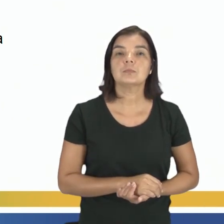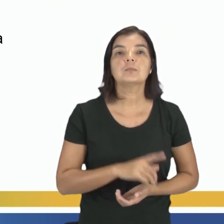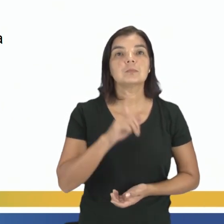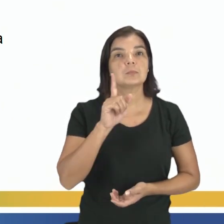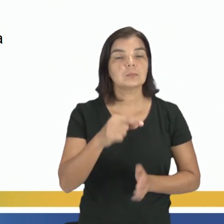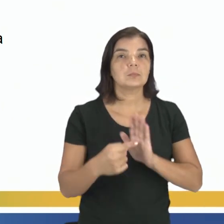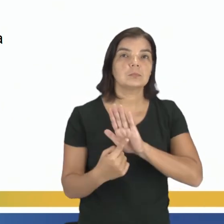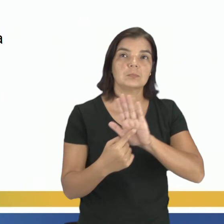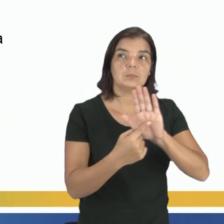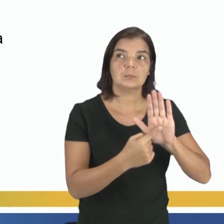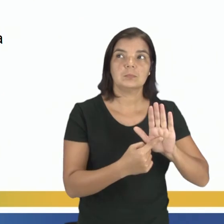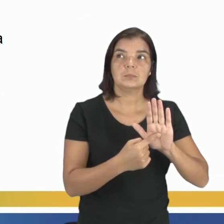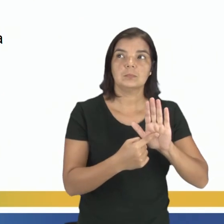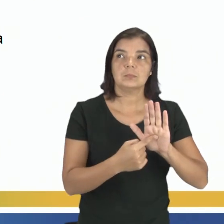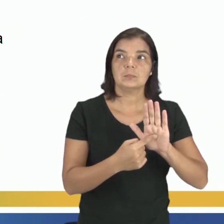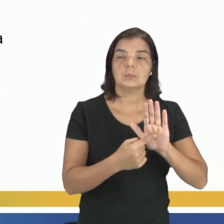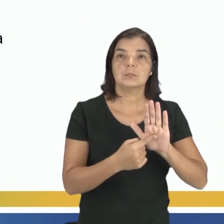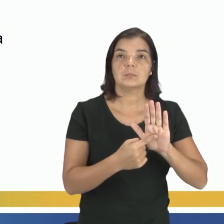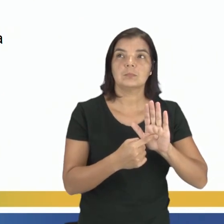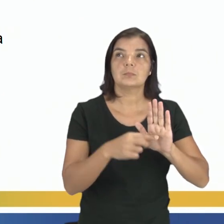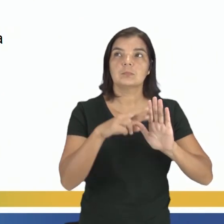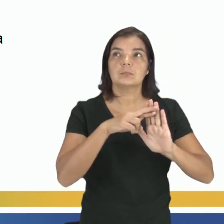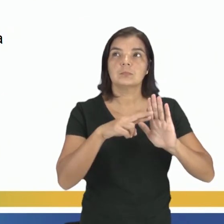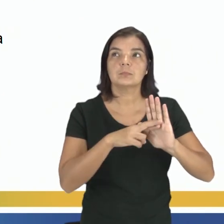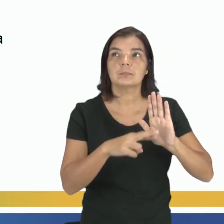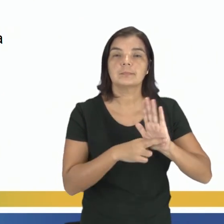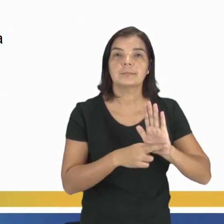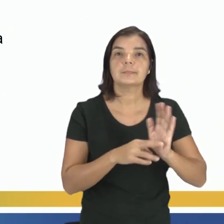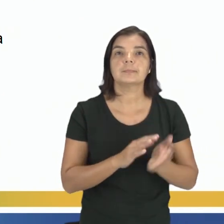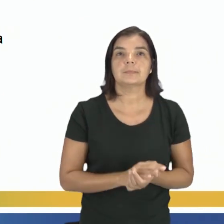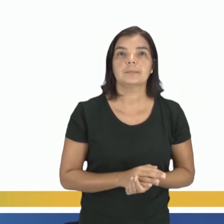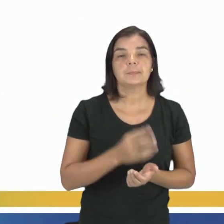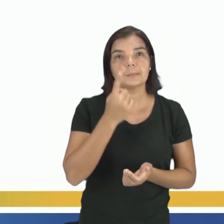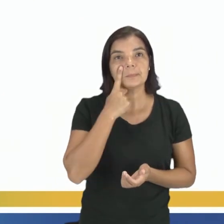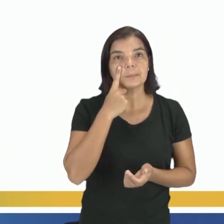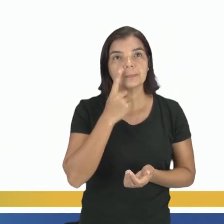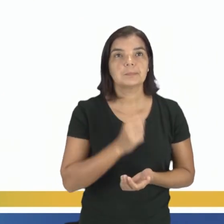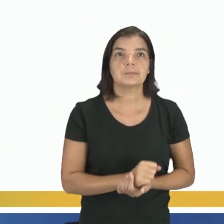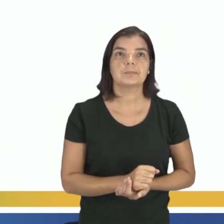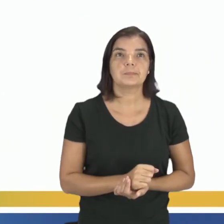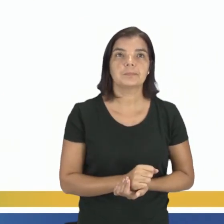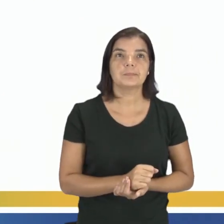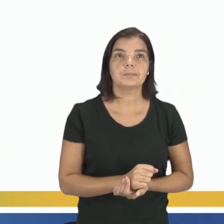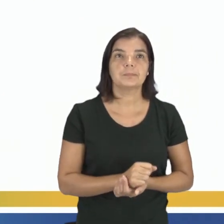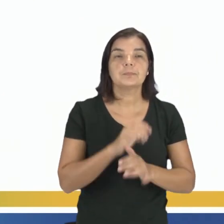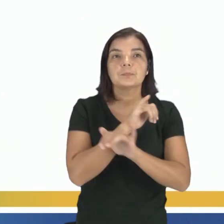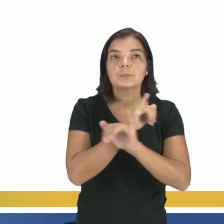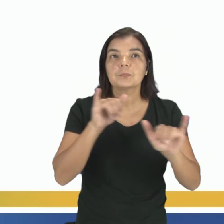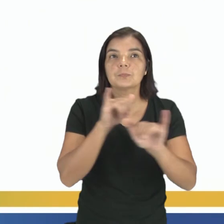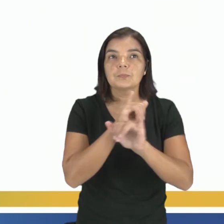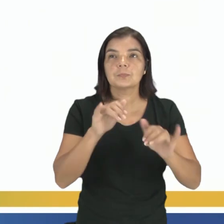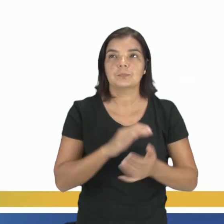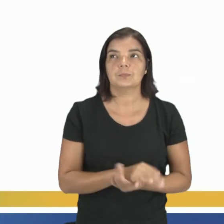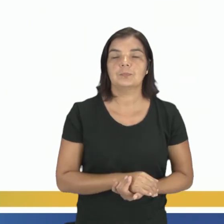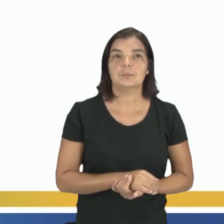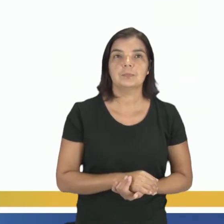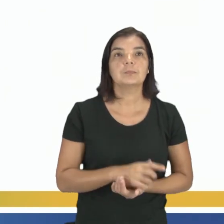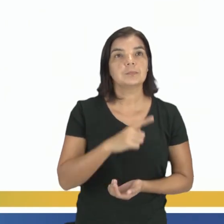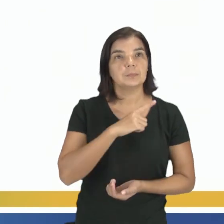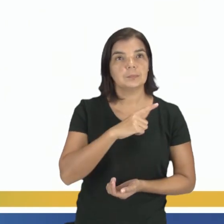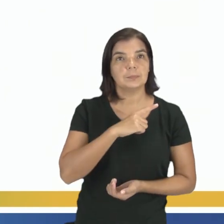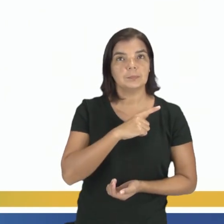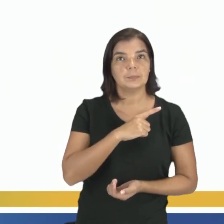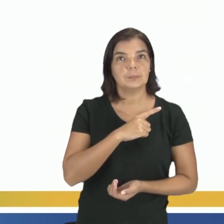é dado através dessa função, tá bom? Então, olha só, o que eu tenho de informações sobre isso aqui? Eu tenho